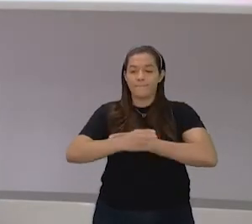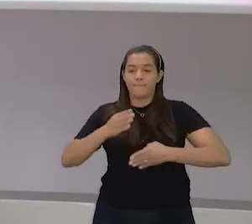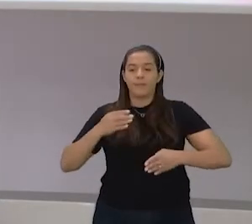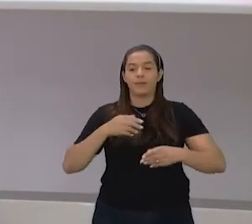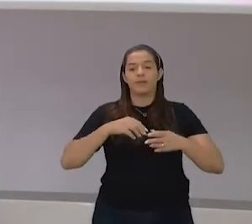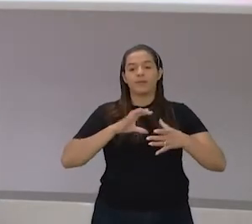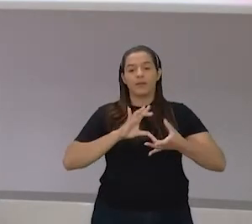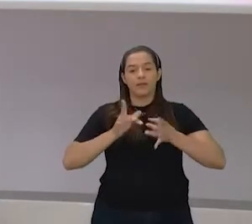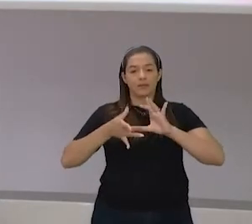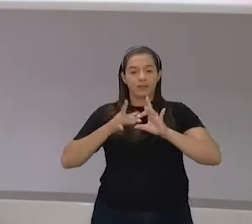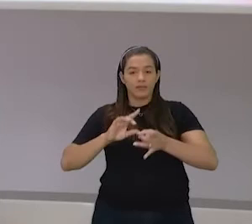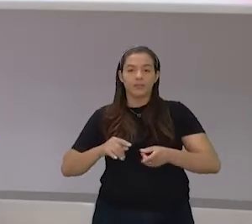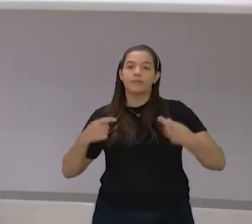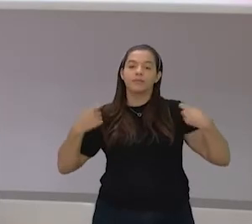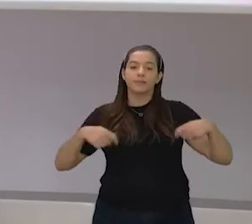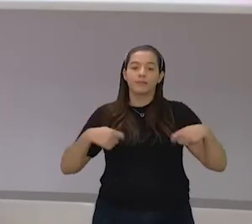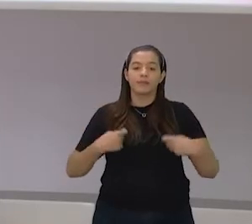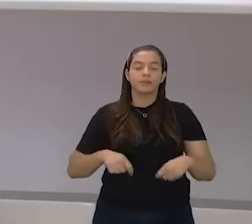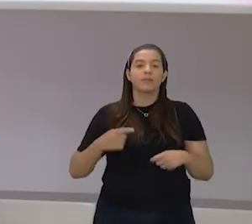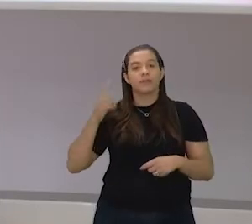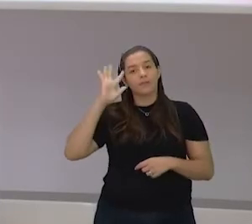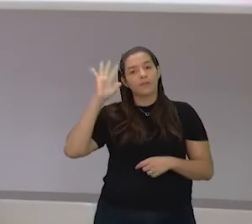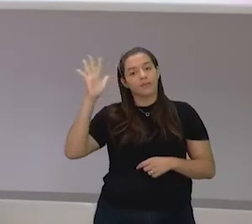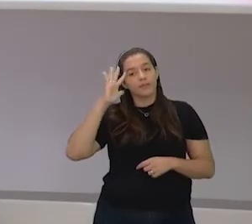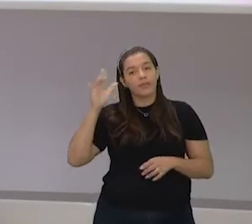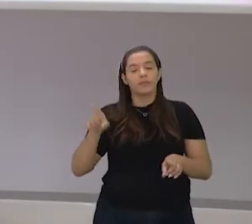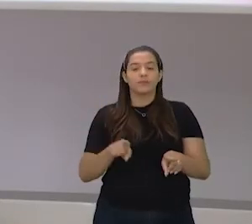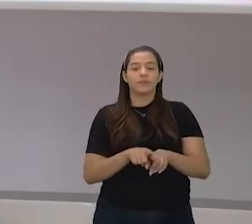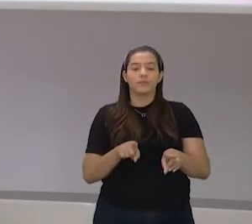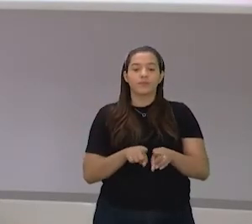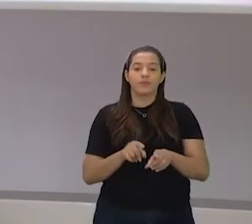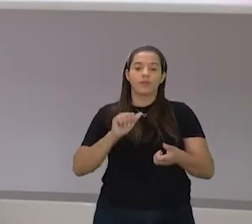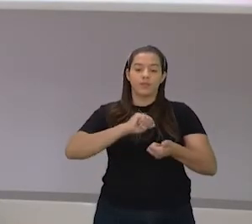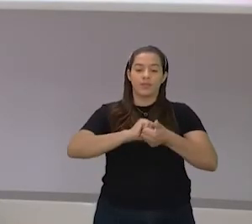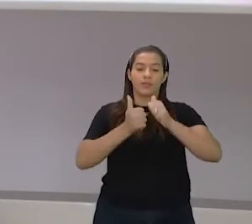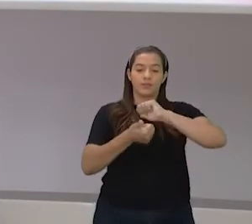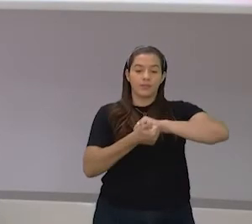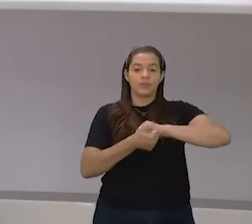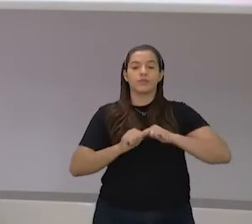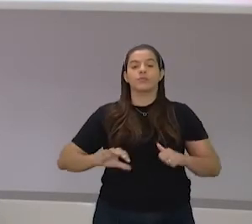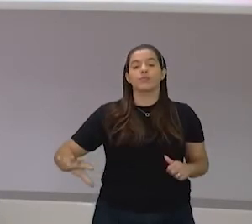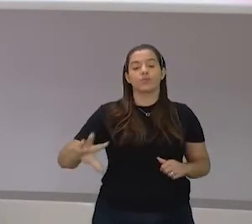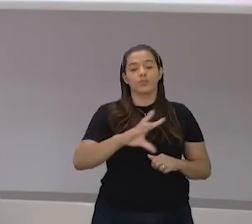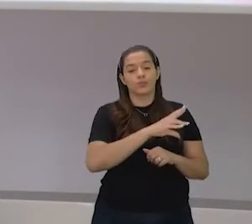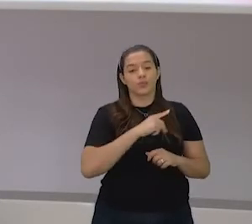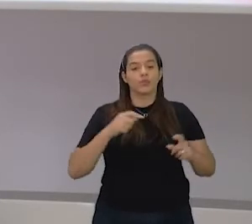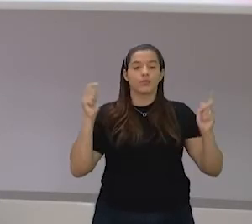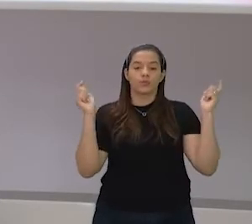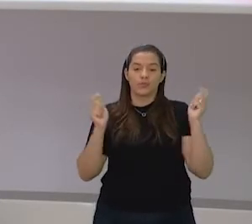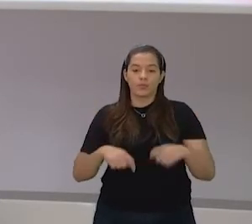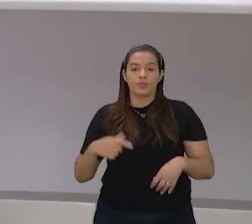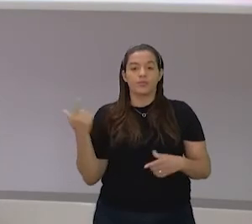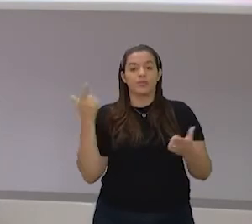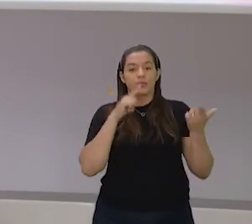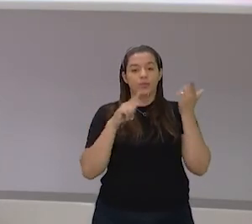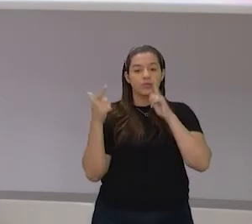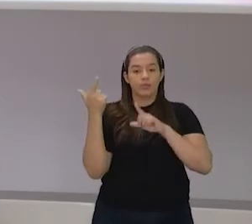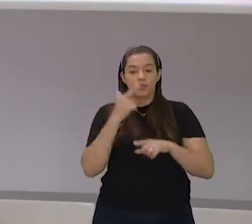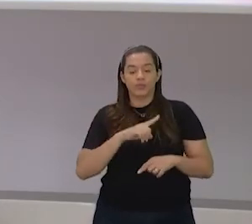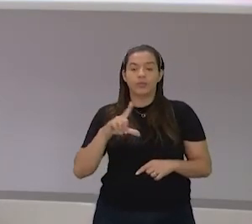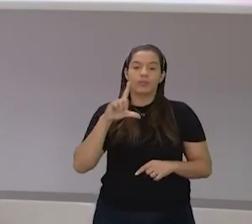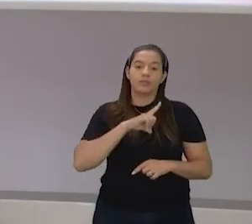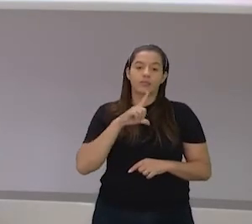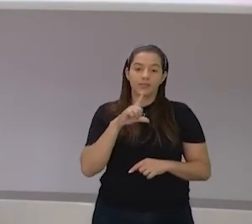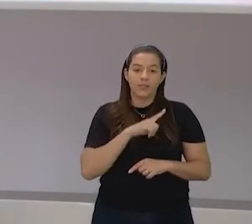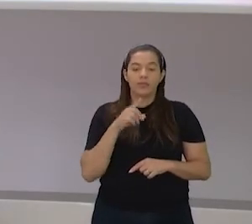nunca, dentro de uma escola, a gente precisa pensar nessa questão da adaptação para que todos possam e